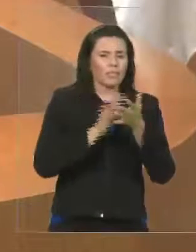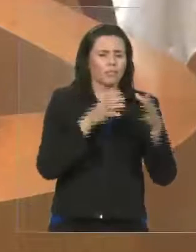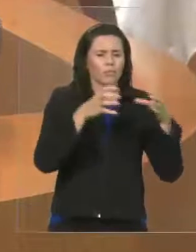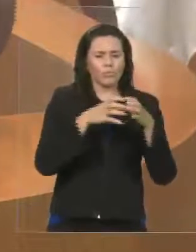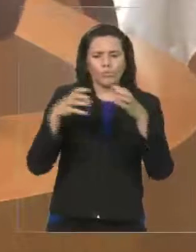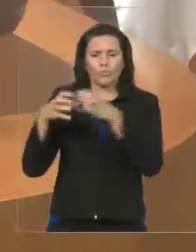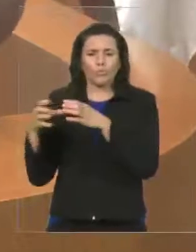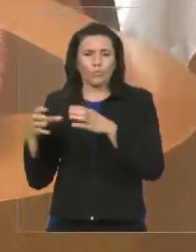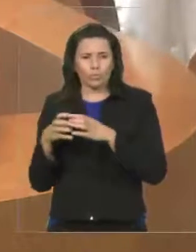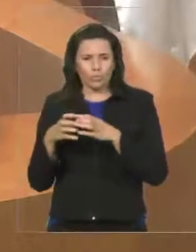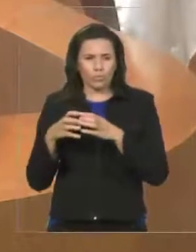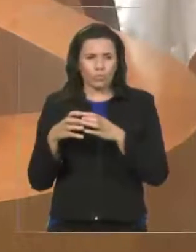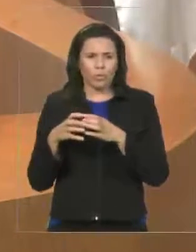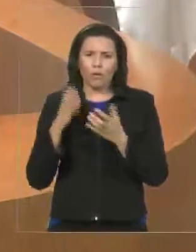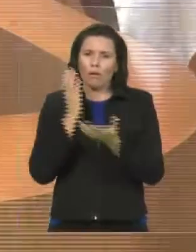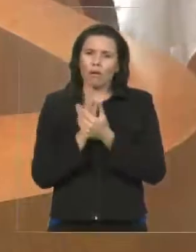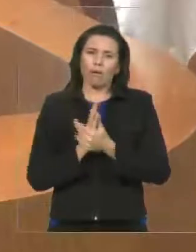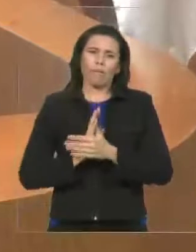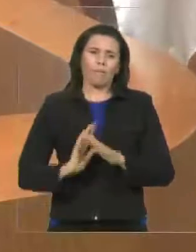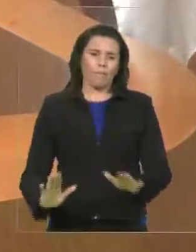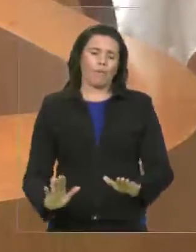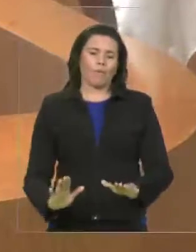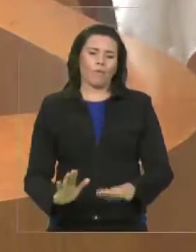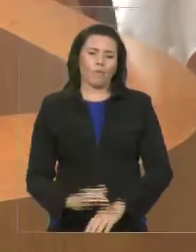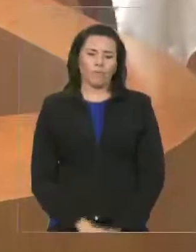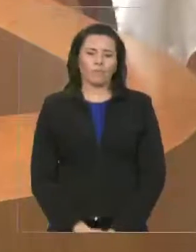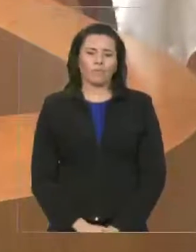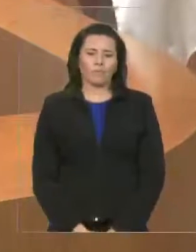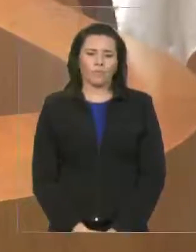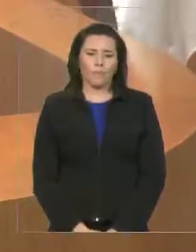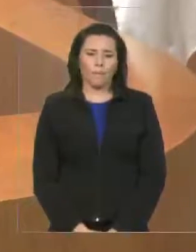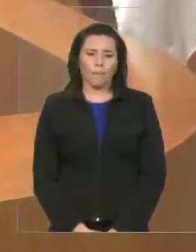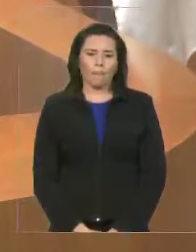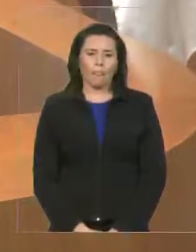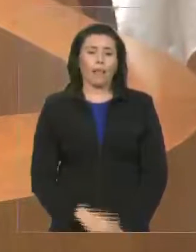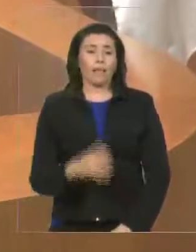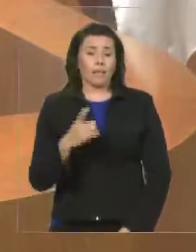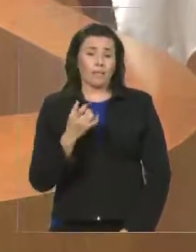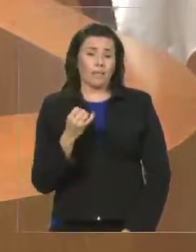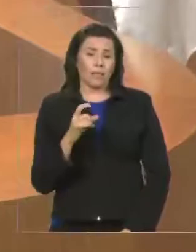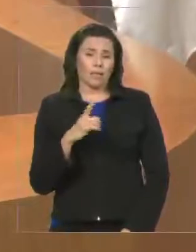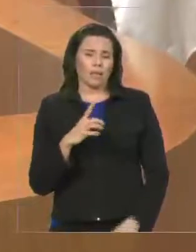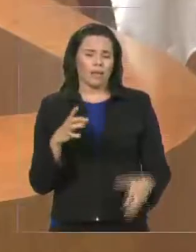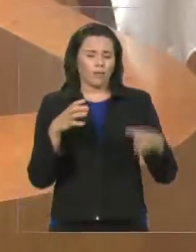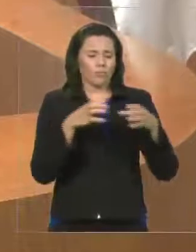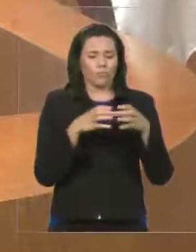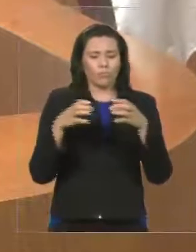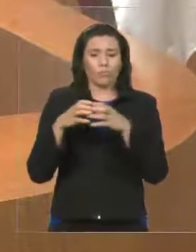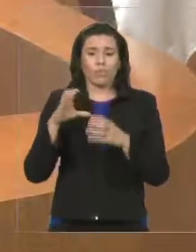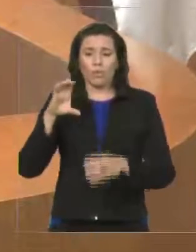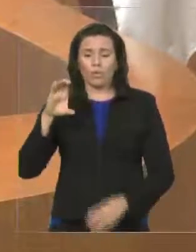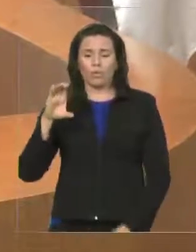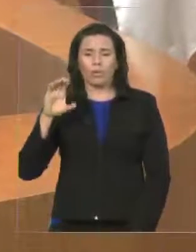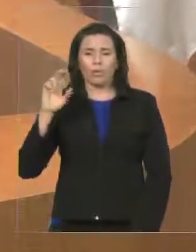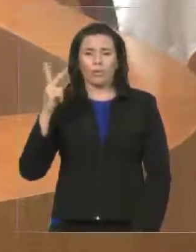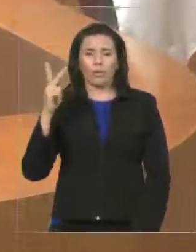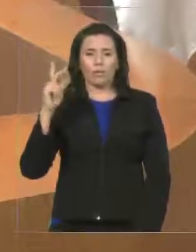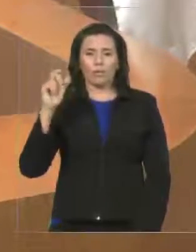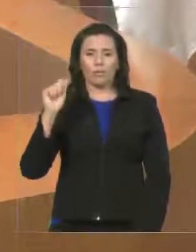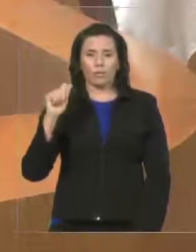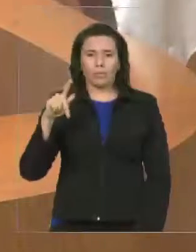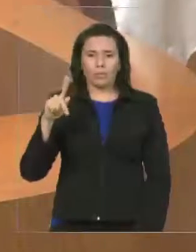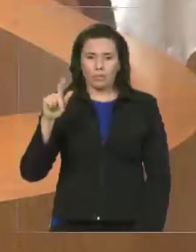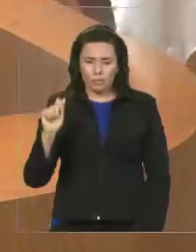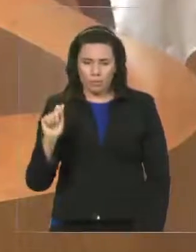nacional, chapa que foram registradas para renovar as direções do partido nos